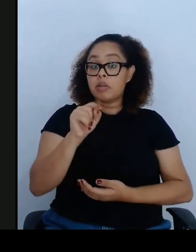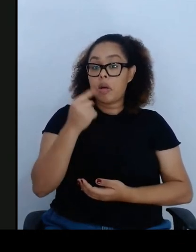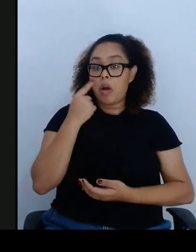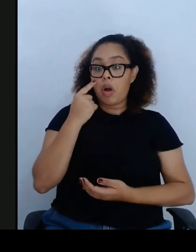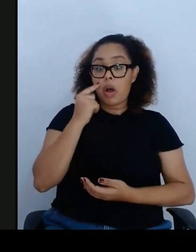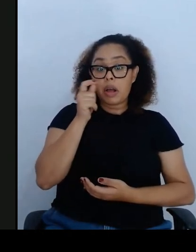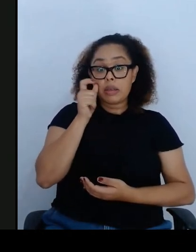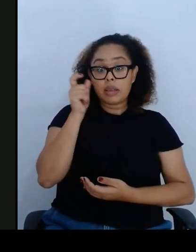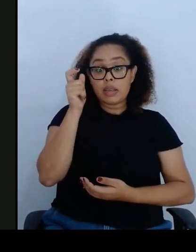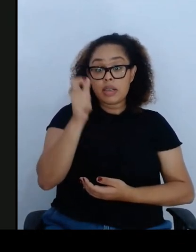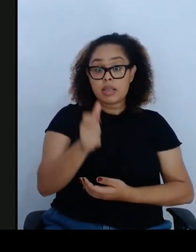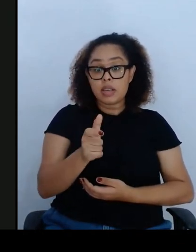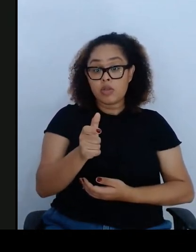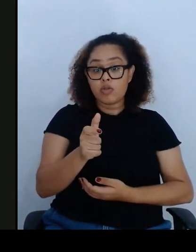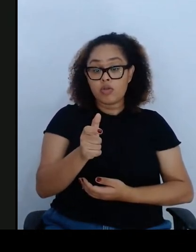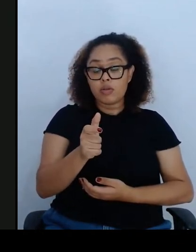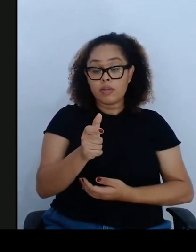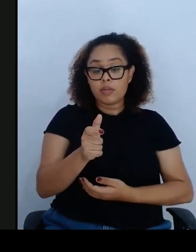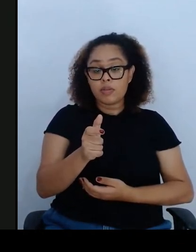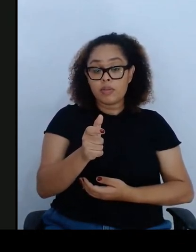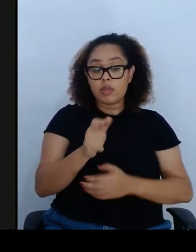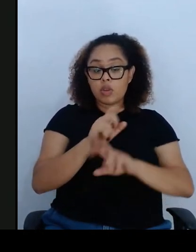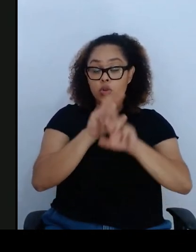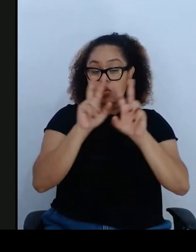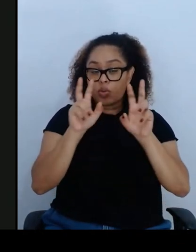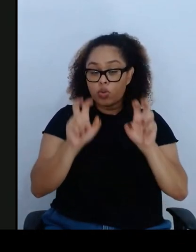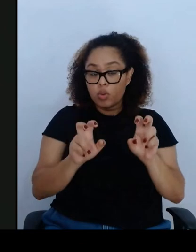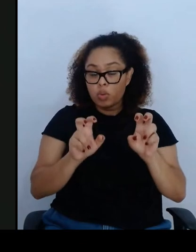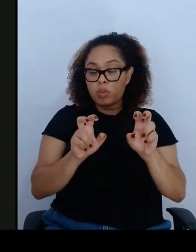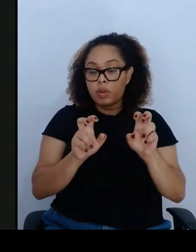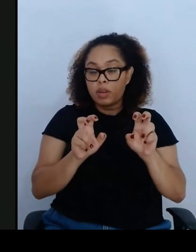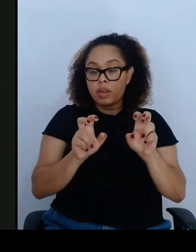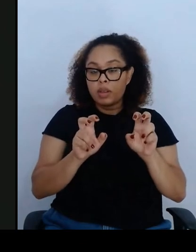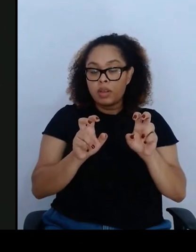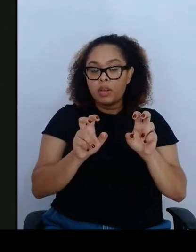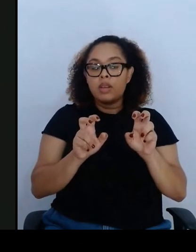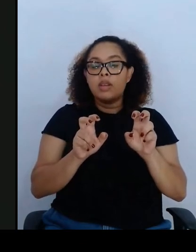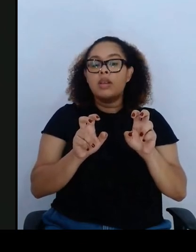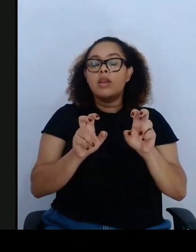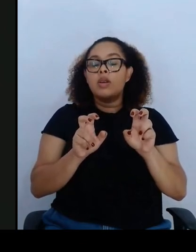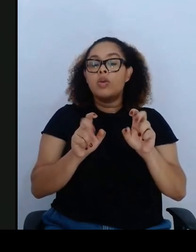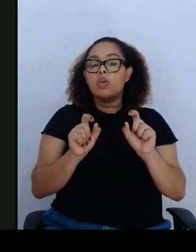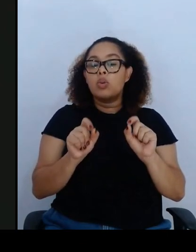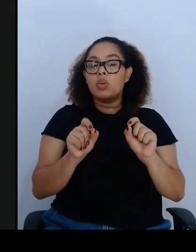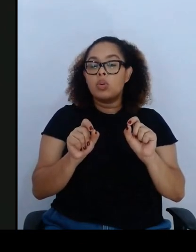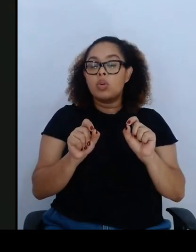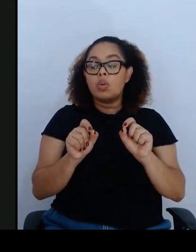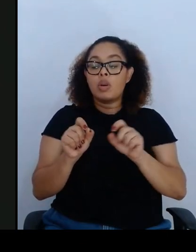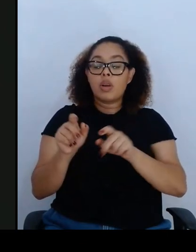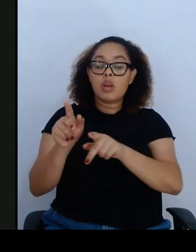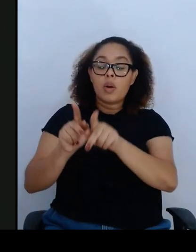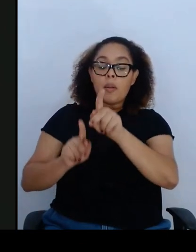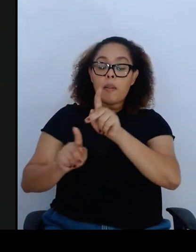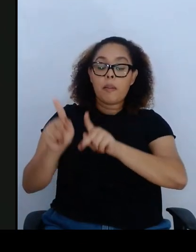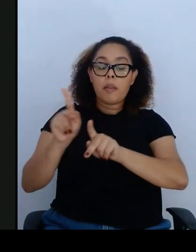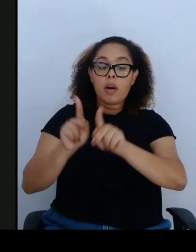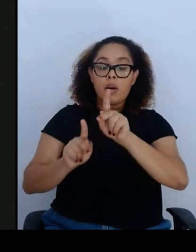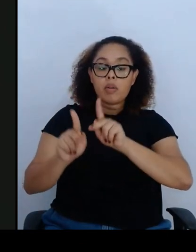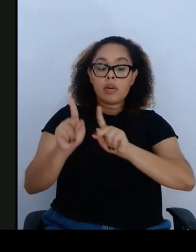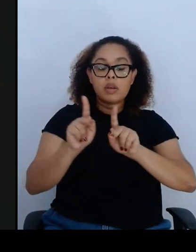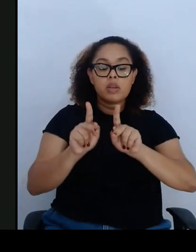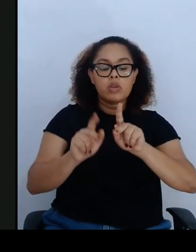em relação aos a relação entre o público e o privado